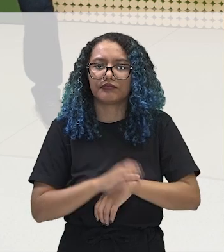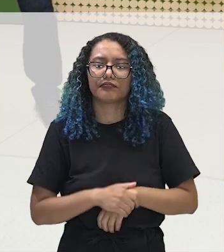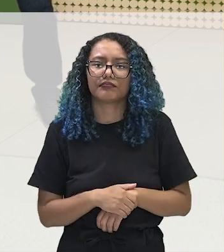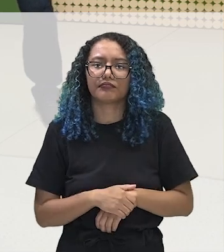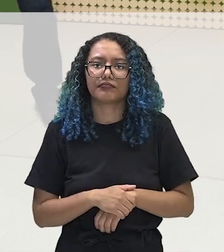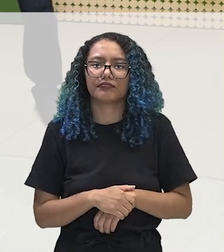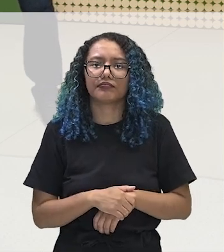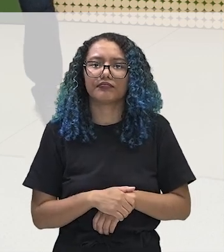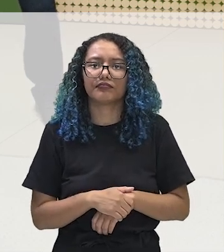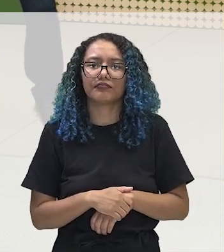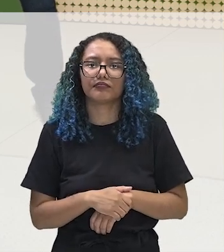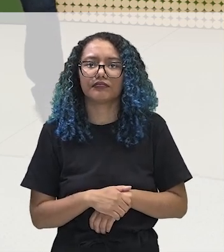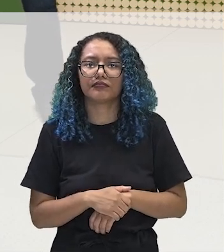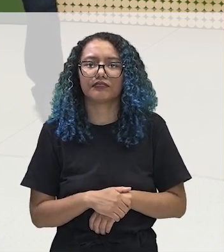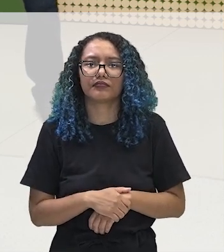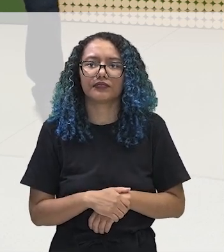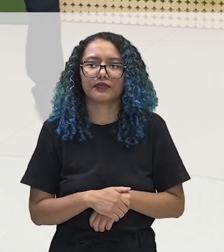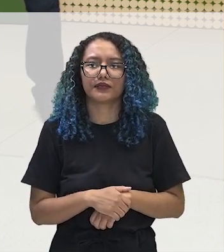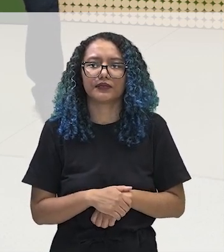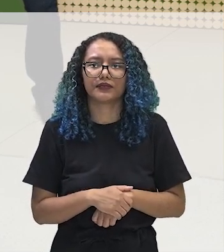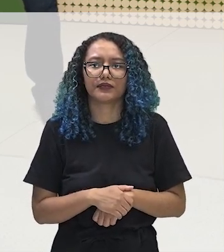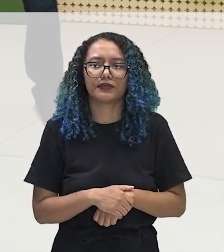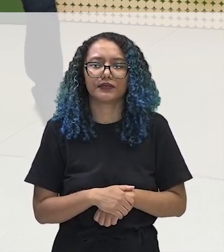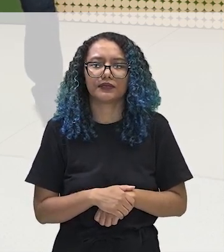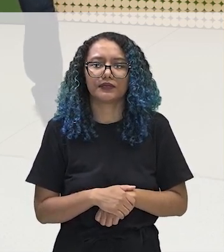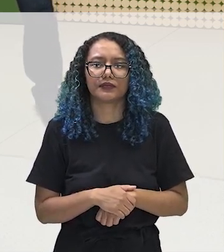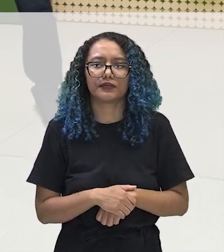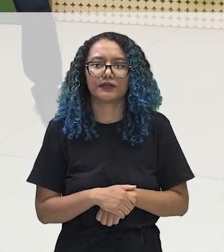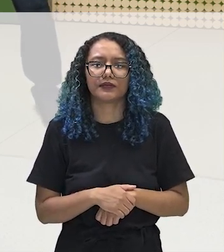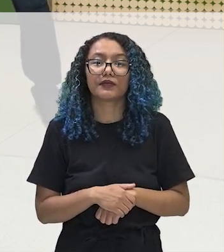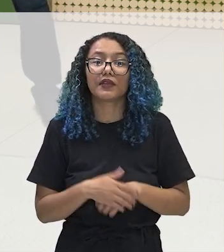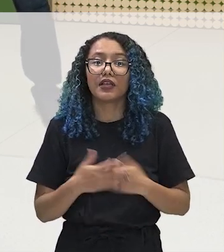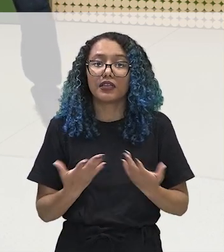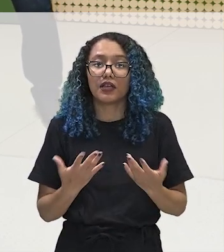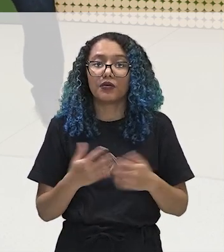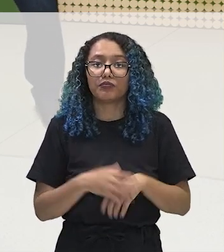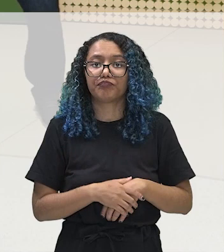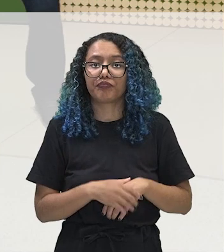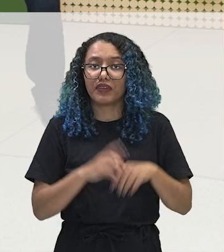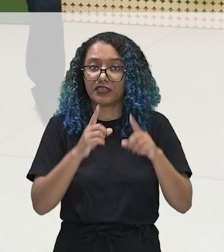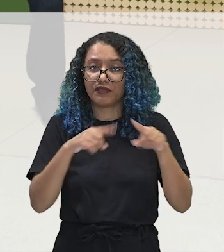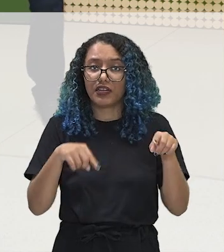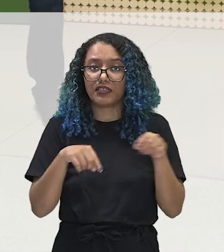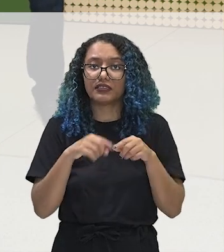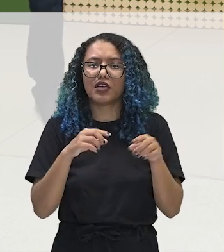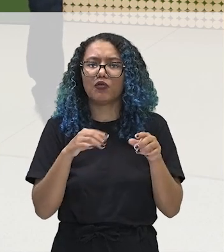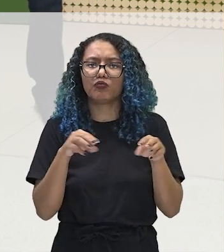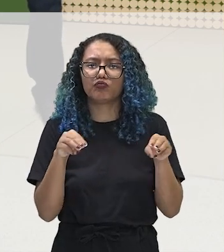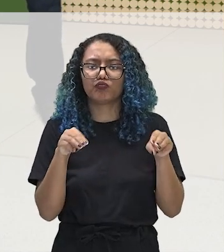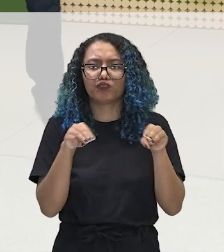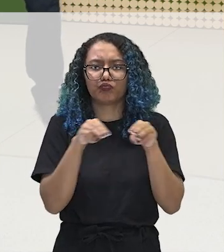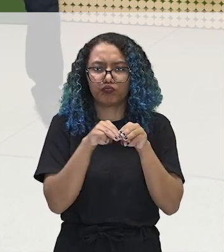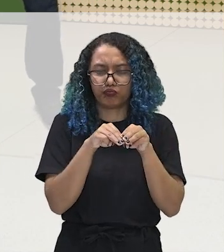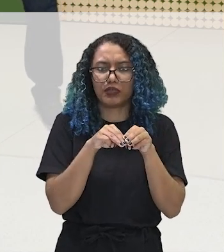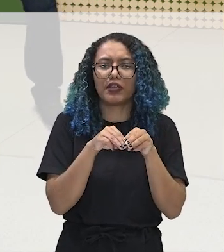Ou seja, a variação do fluxo magnético gera uma corrente